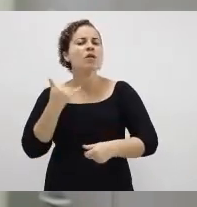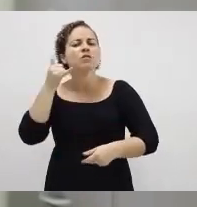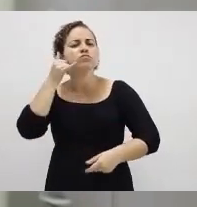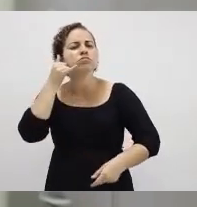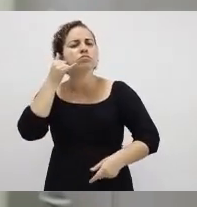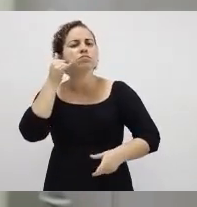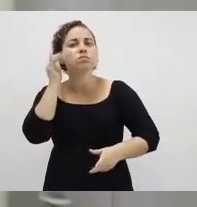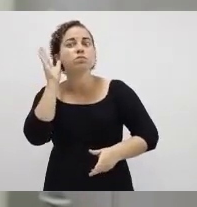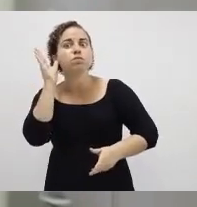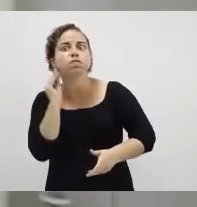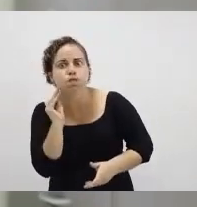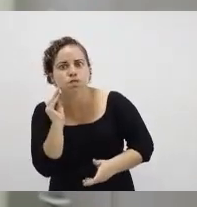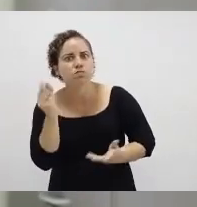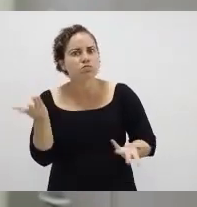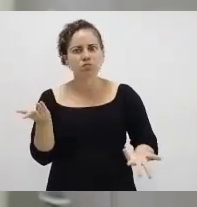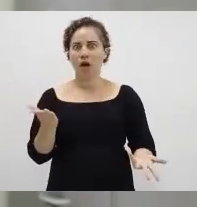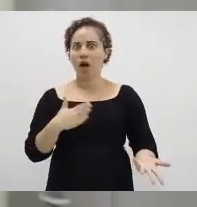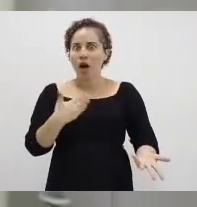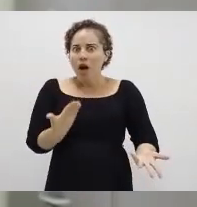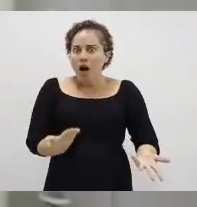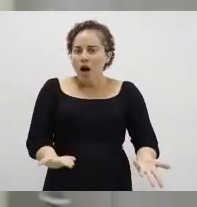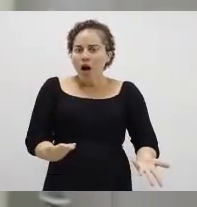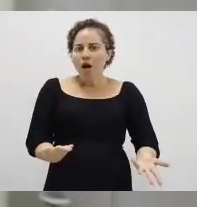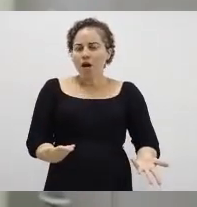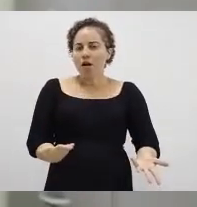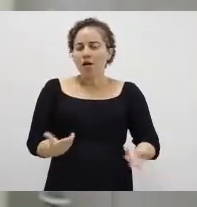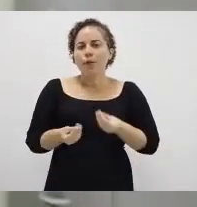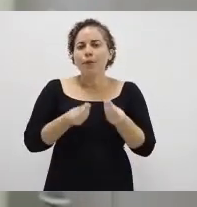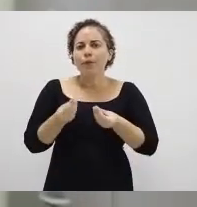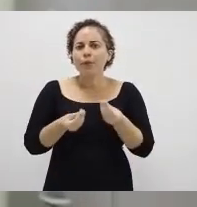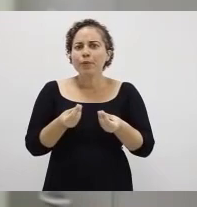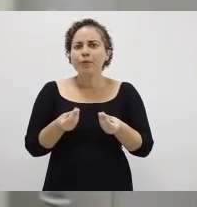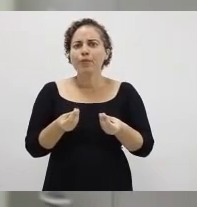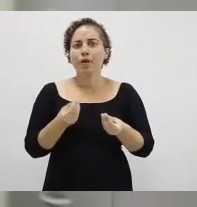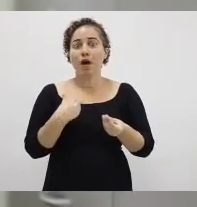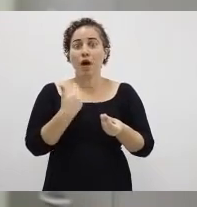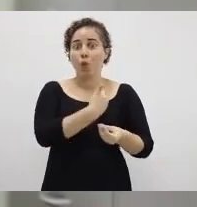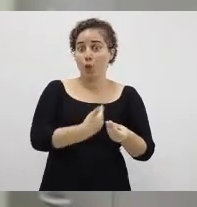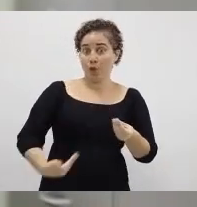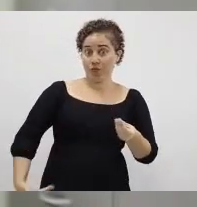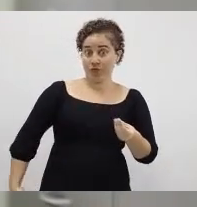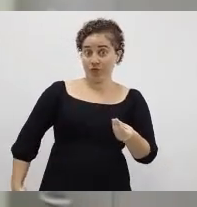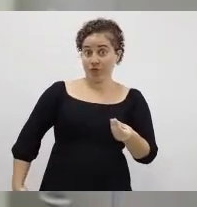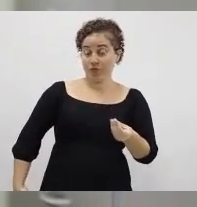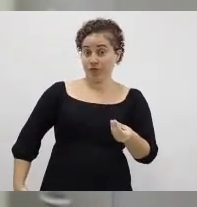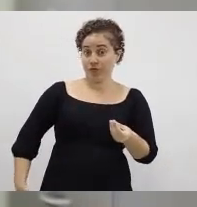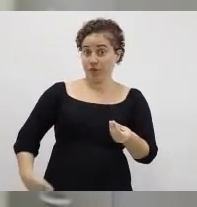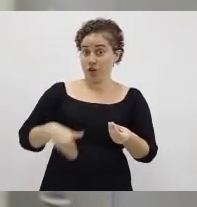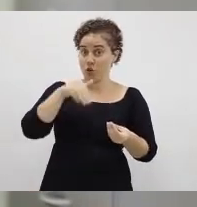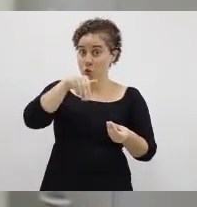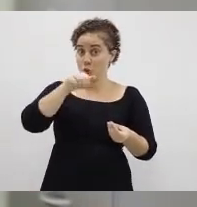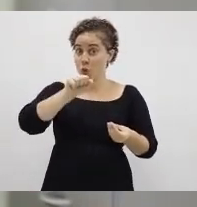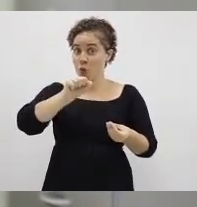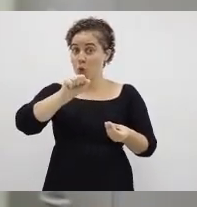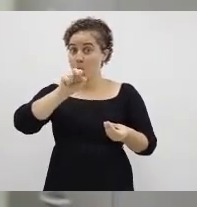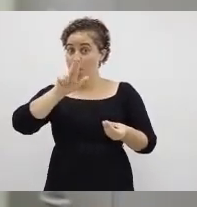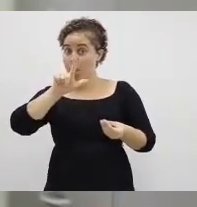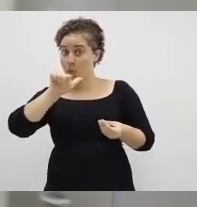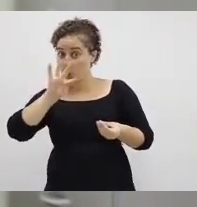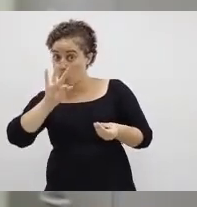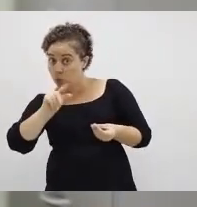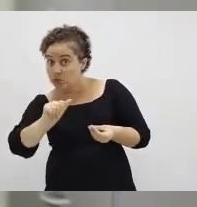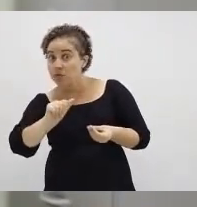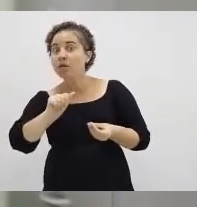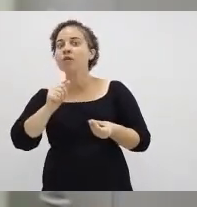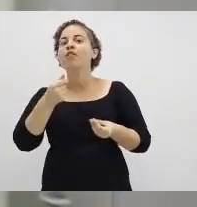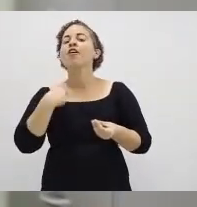ligação. Quando isso acontece e o governo vai passar uma multa para essa empresa, o governo está